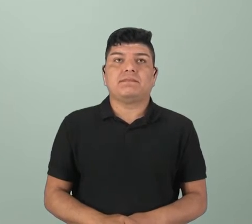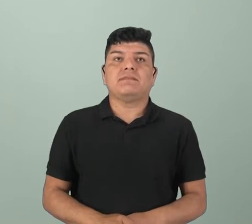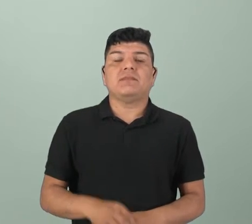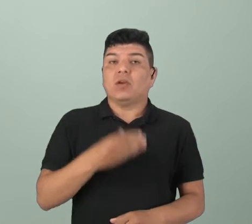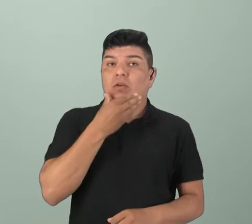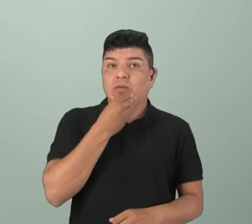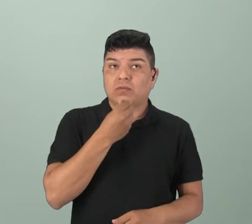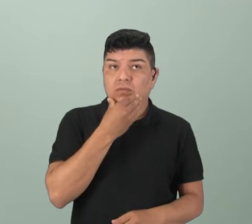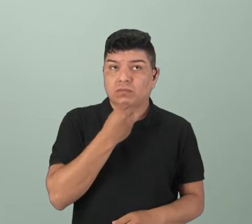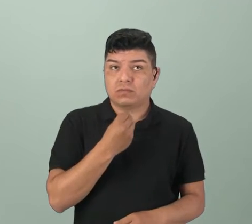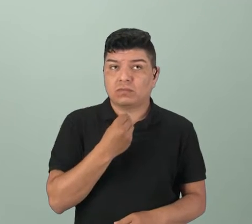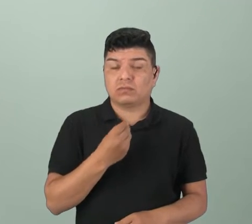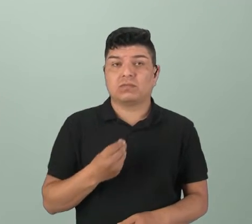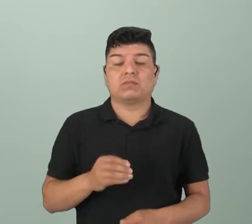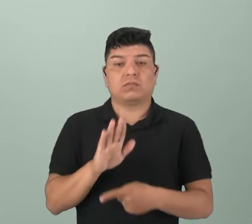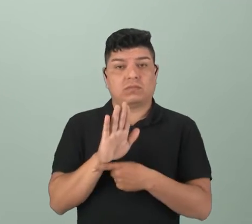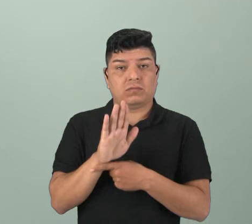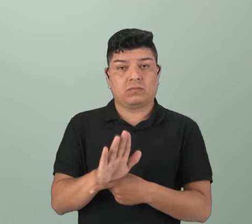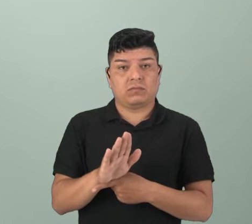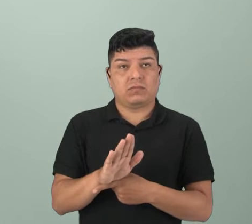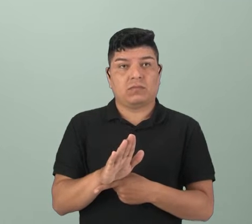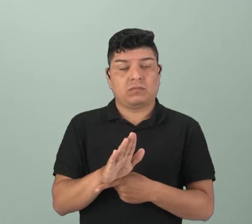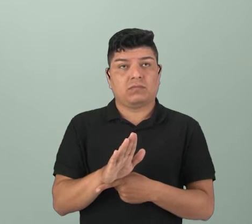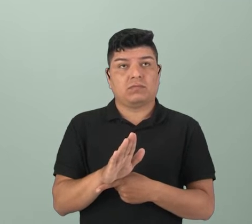Nos homens, eles ajudam,